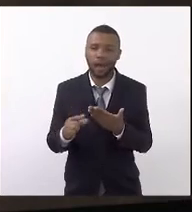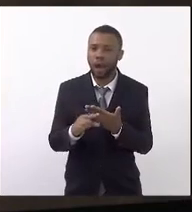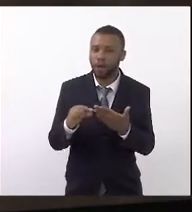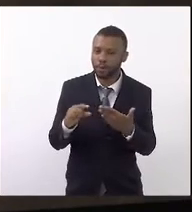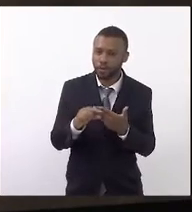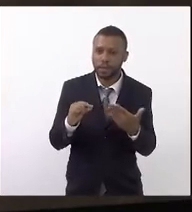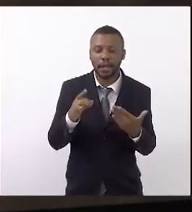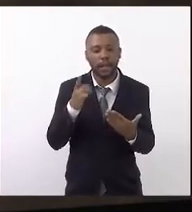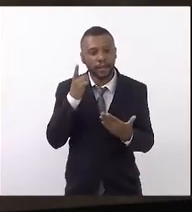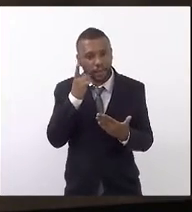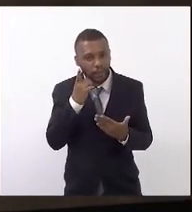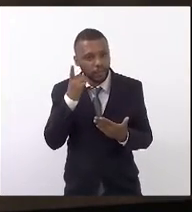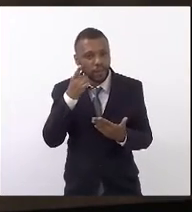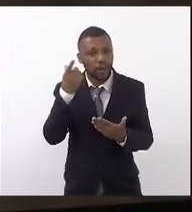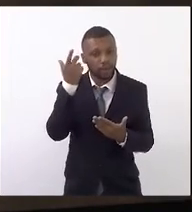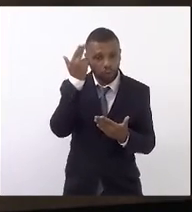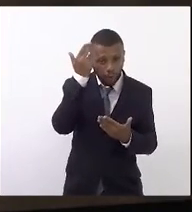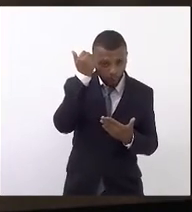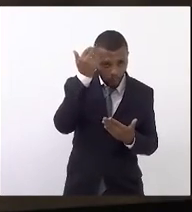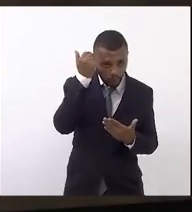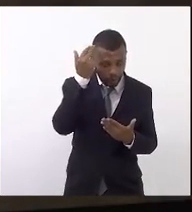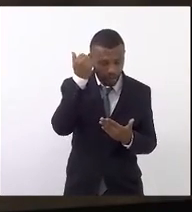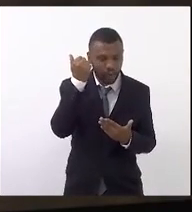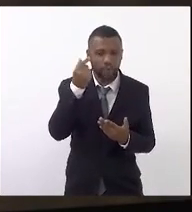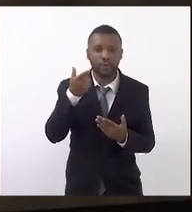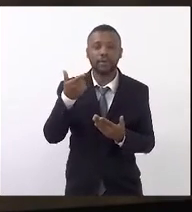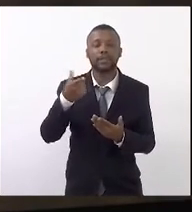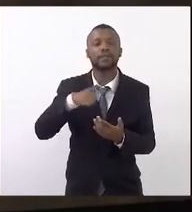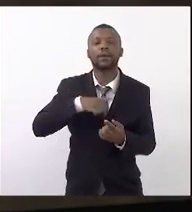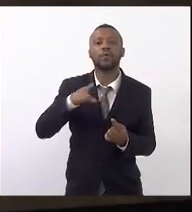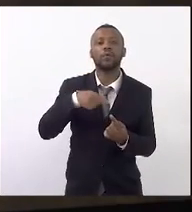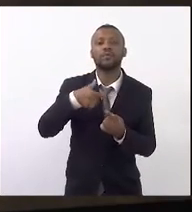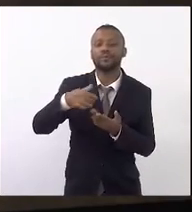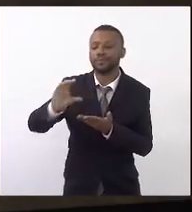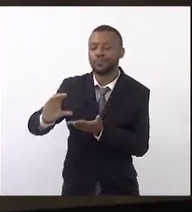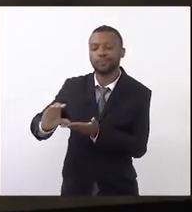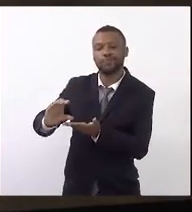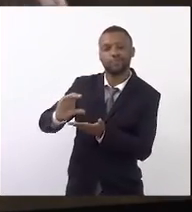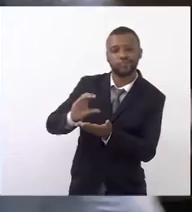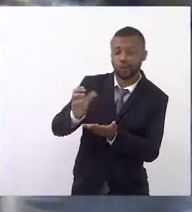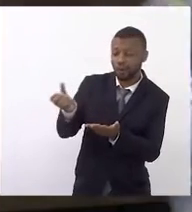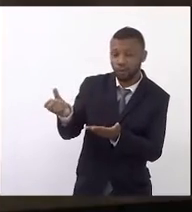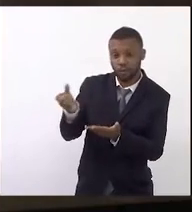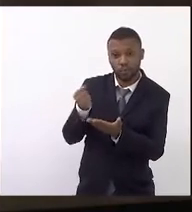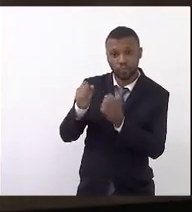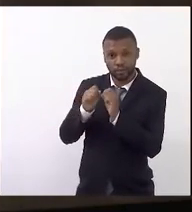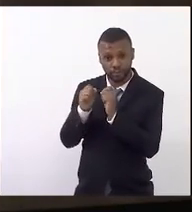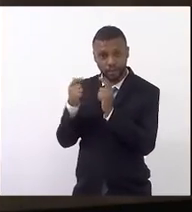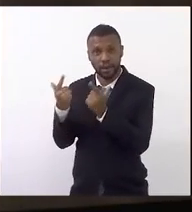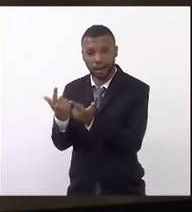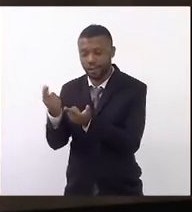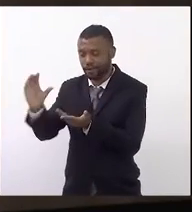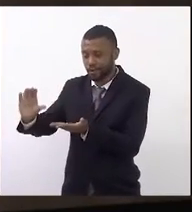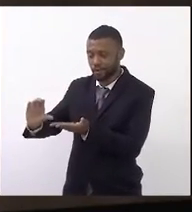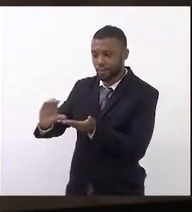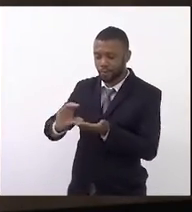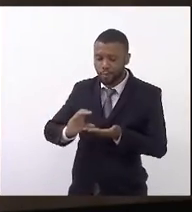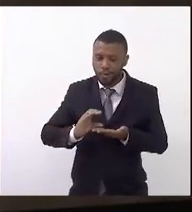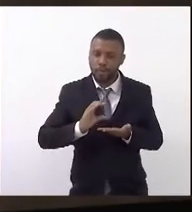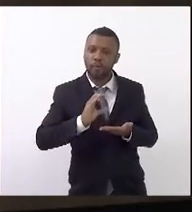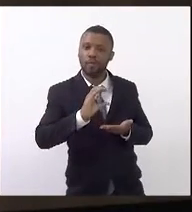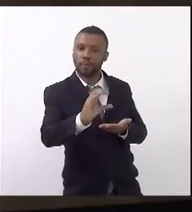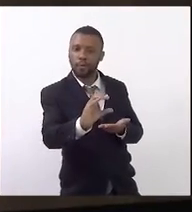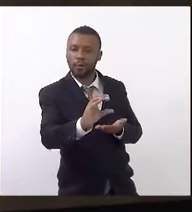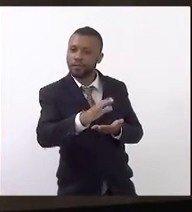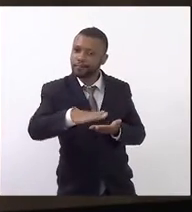deputado Eliomar Coelho, que destina recursos do Fundo Especial da Assembleia Legislativa do Estado do Rio de